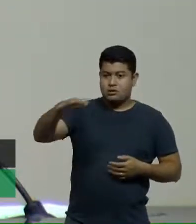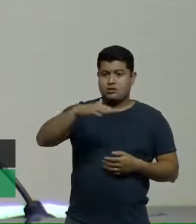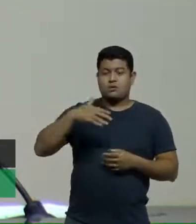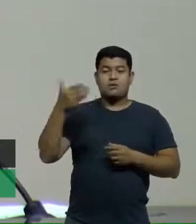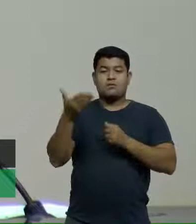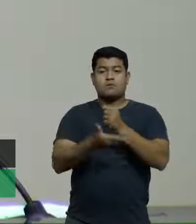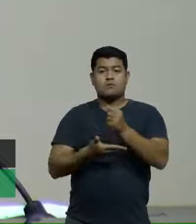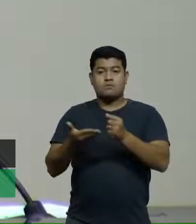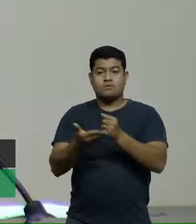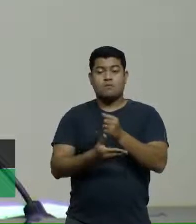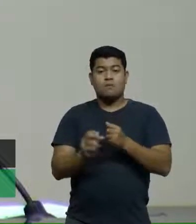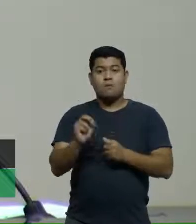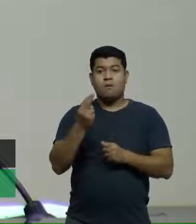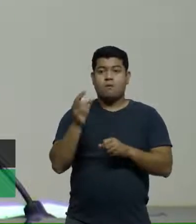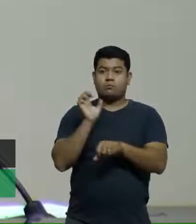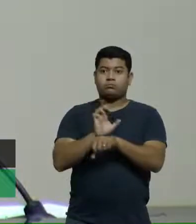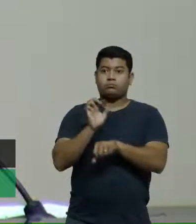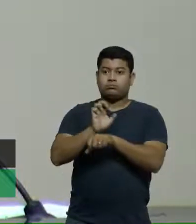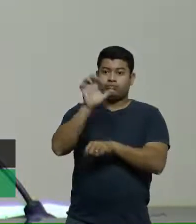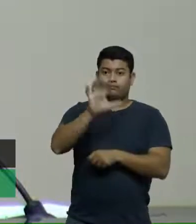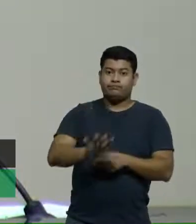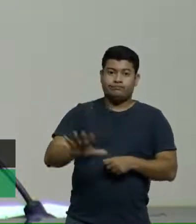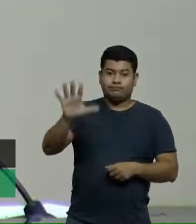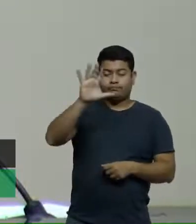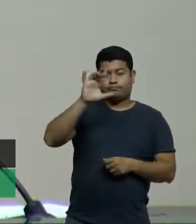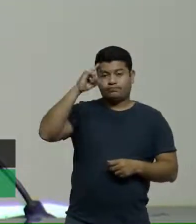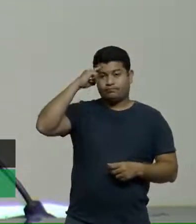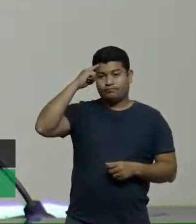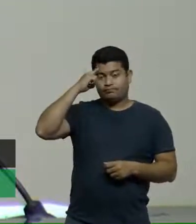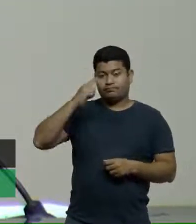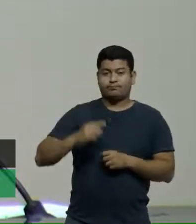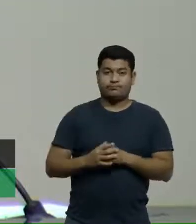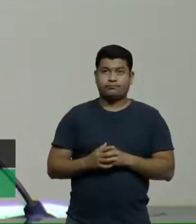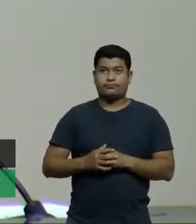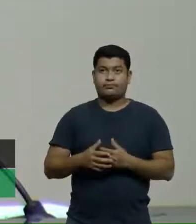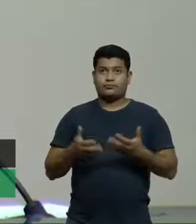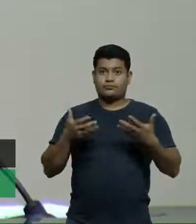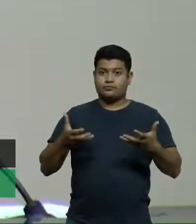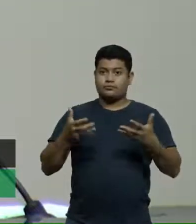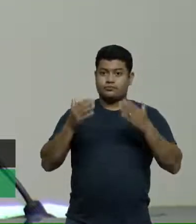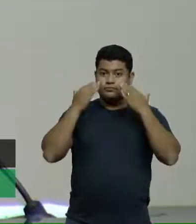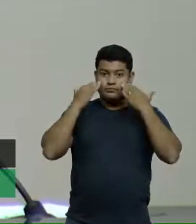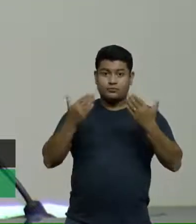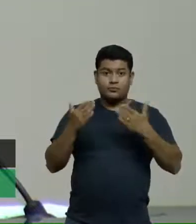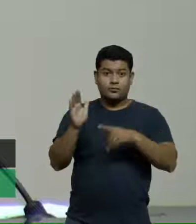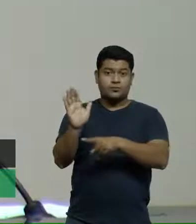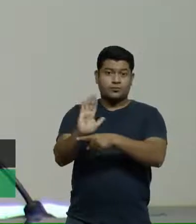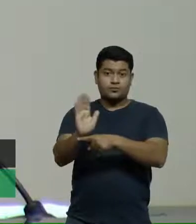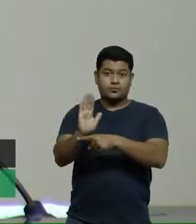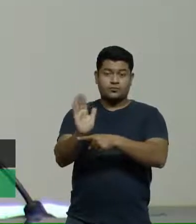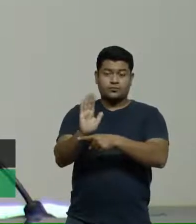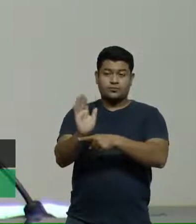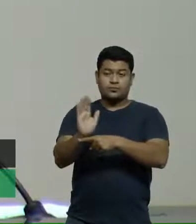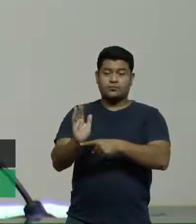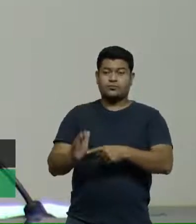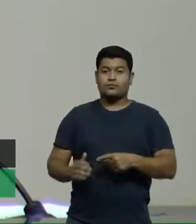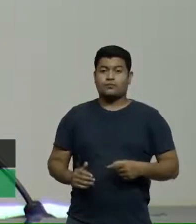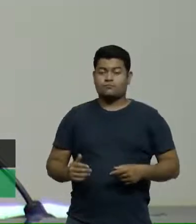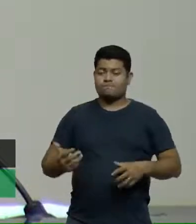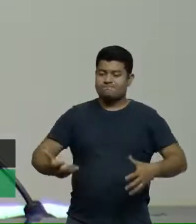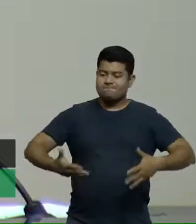um todo. E eu queria, então, só mostrar um vídeo da motivação, da